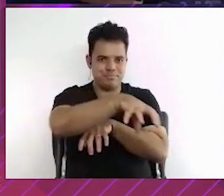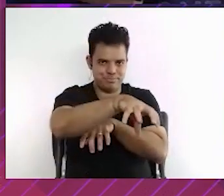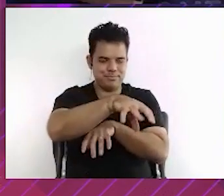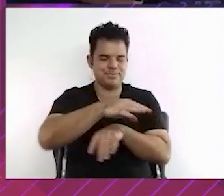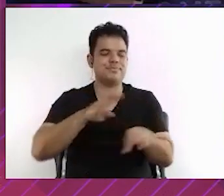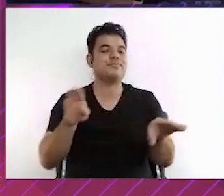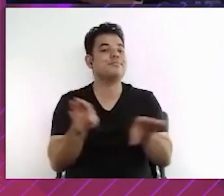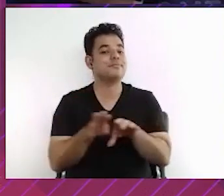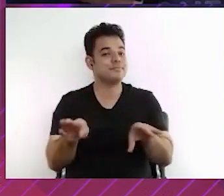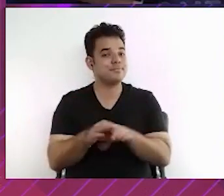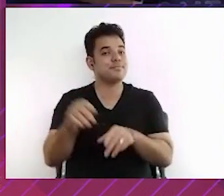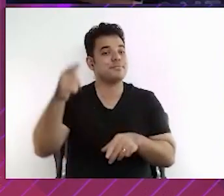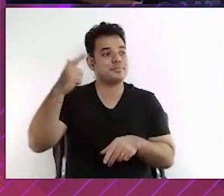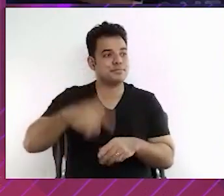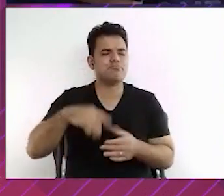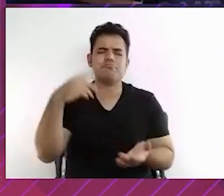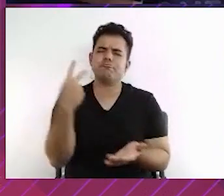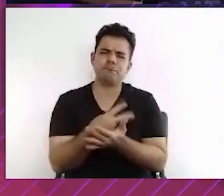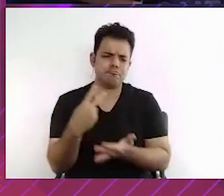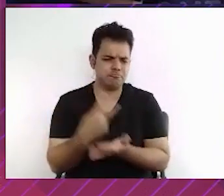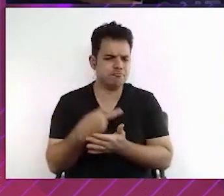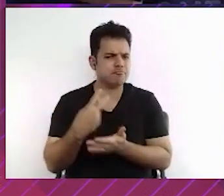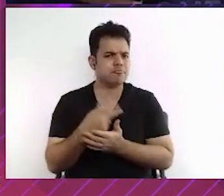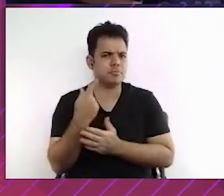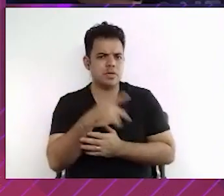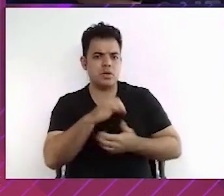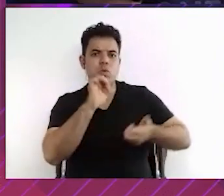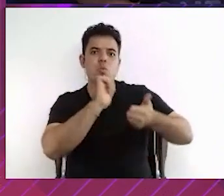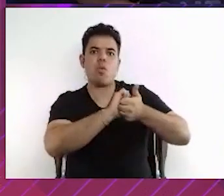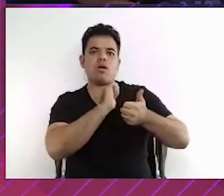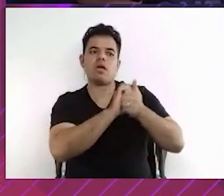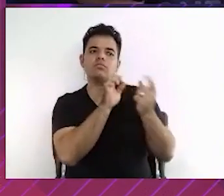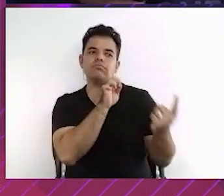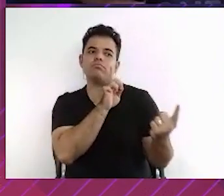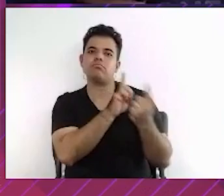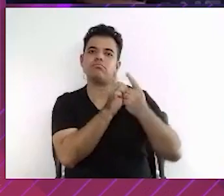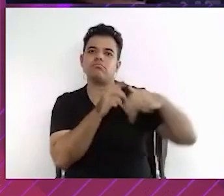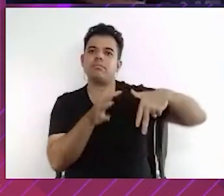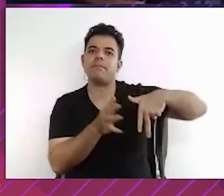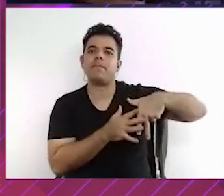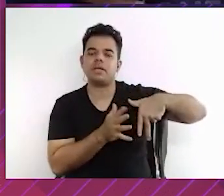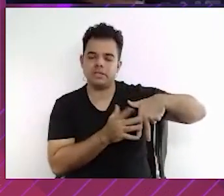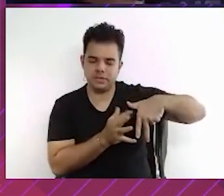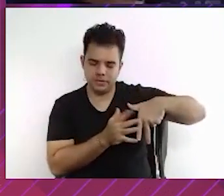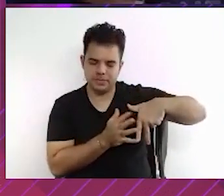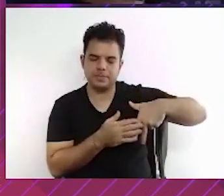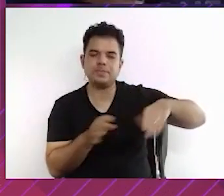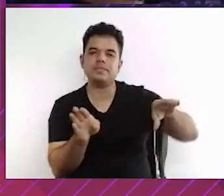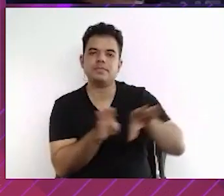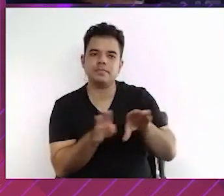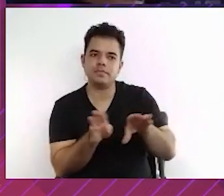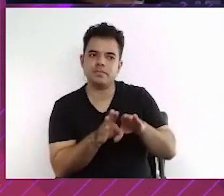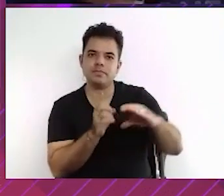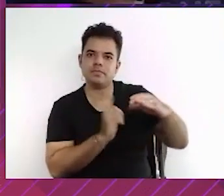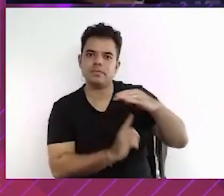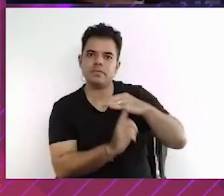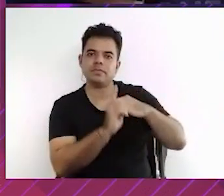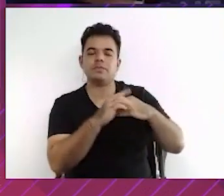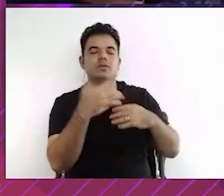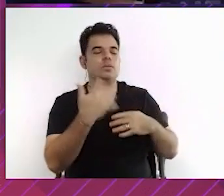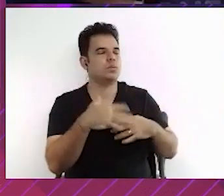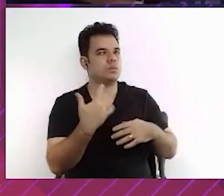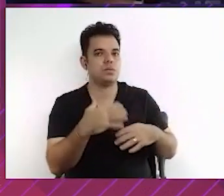ele sempre assim prezou, né, pela qualidade de atendimento do paciente. E ele está crescendo bastante. Ele teve